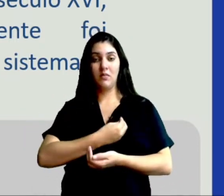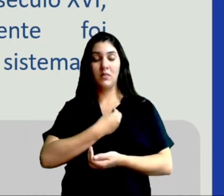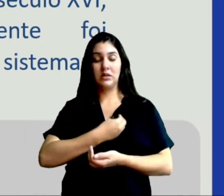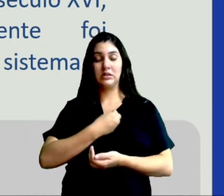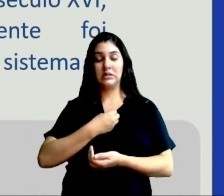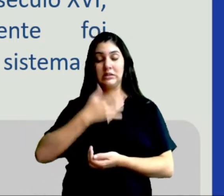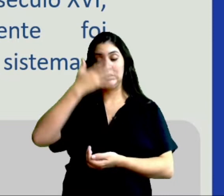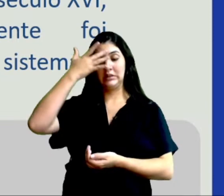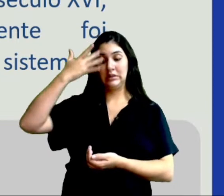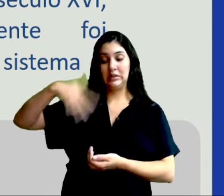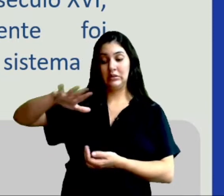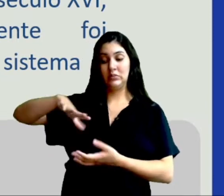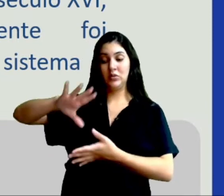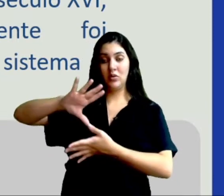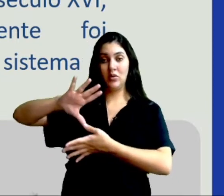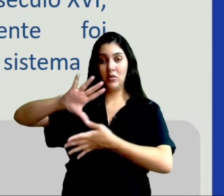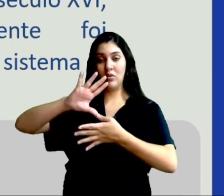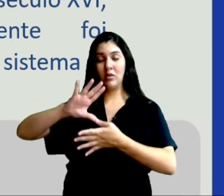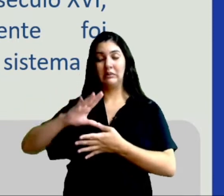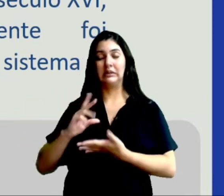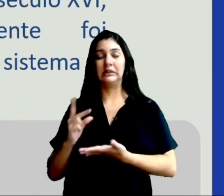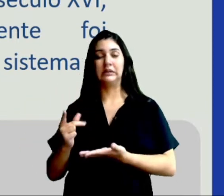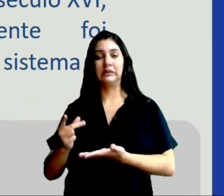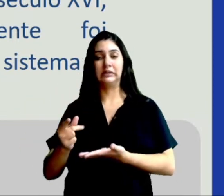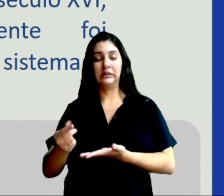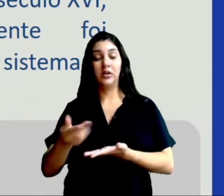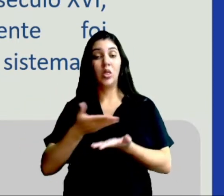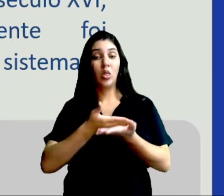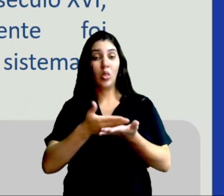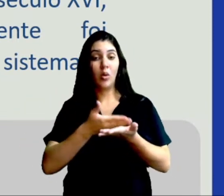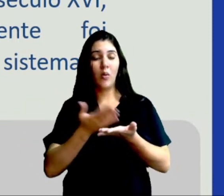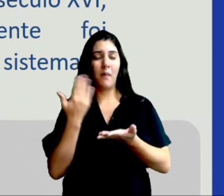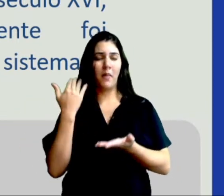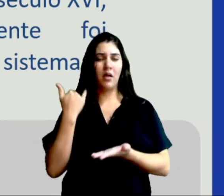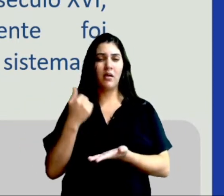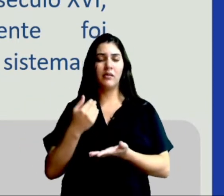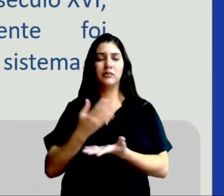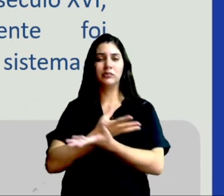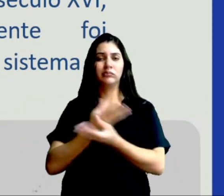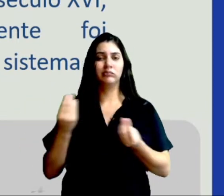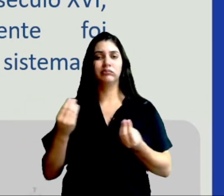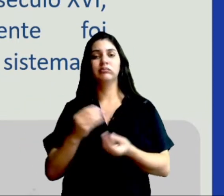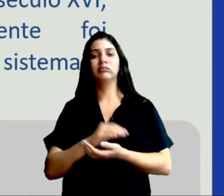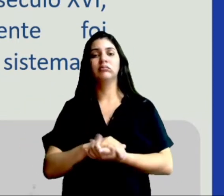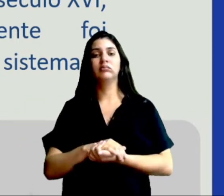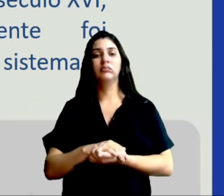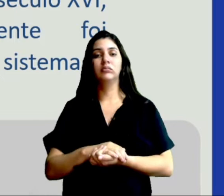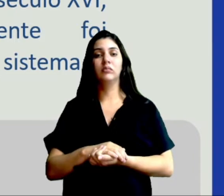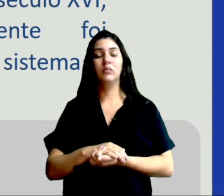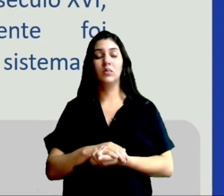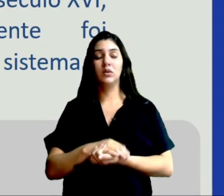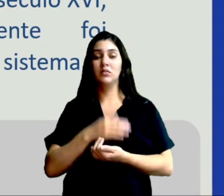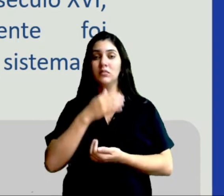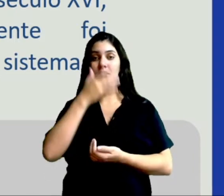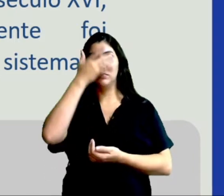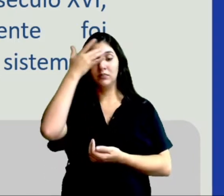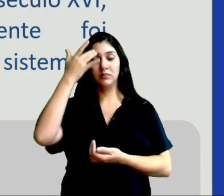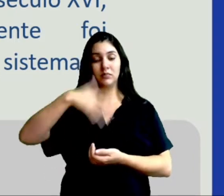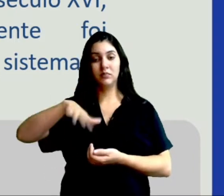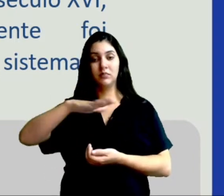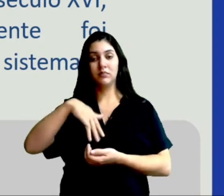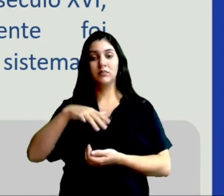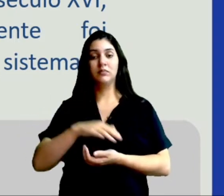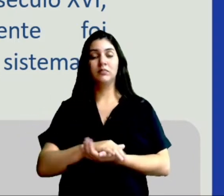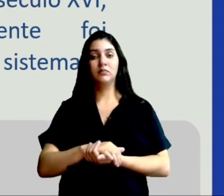né, intensificada tardiamente. De início, né, muitos dos condenados, né,